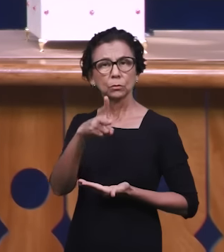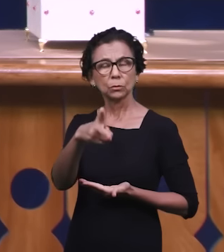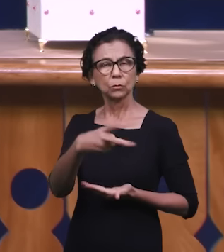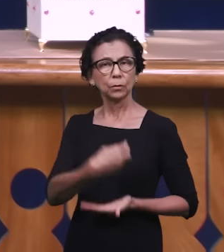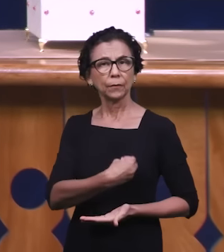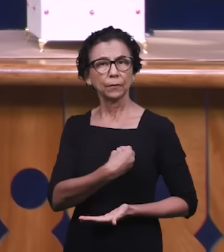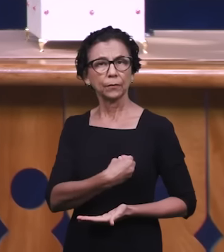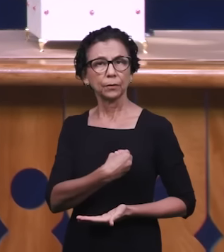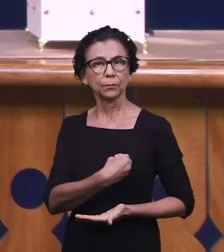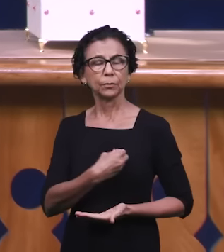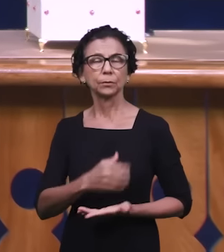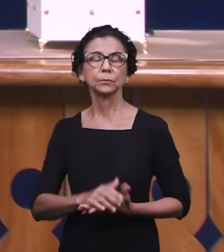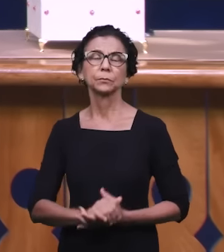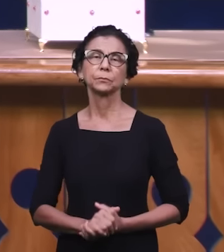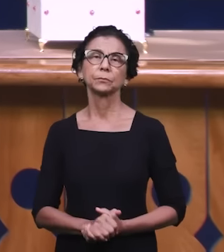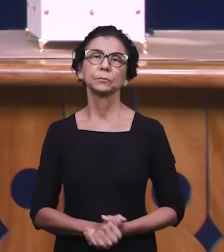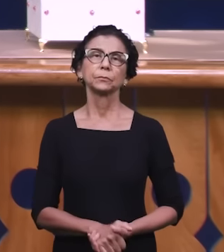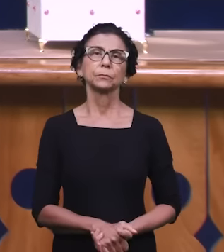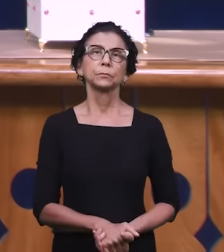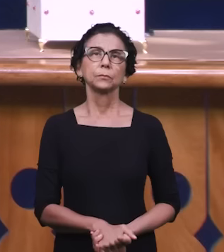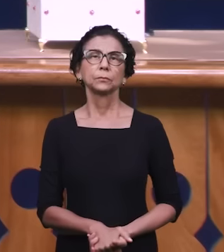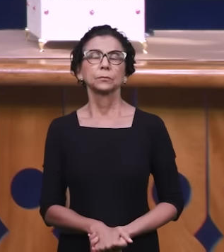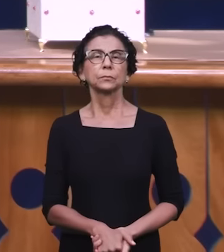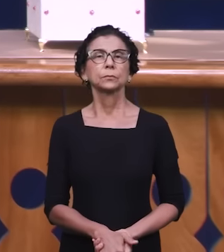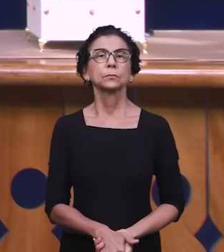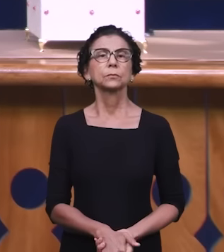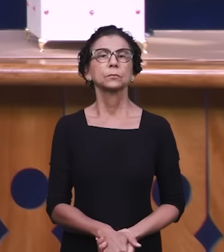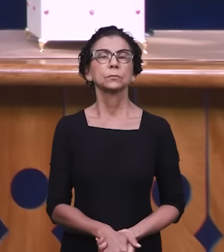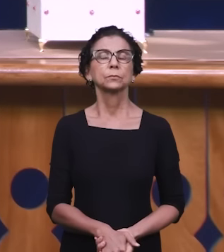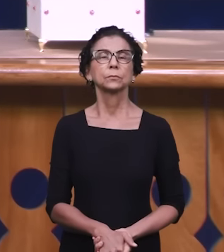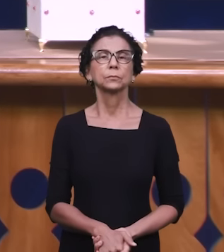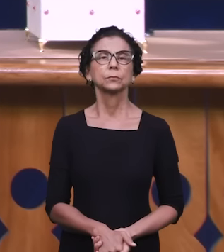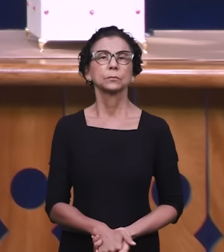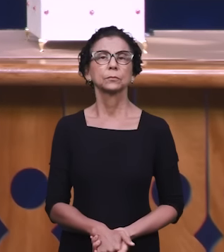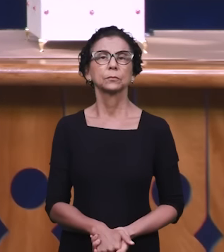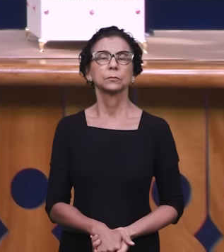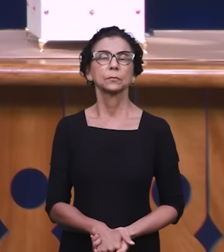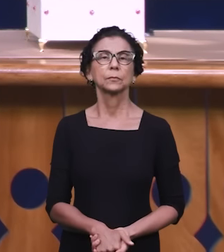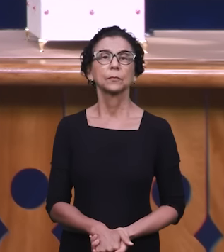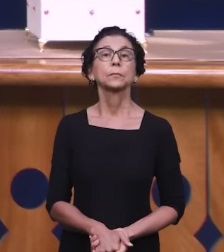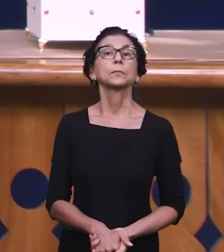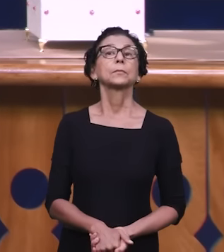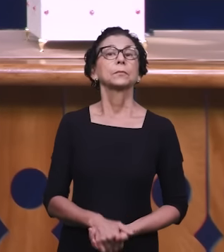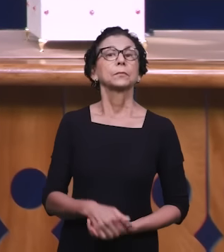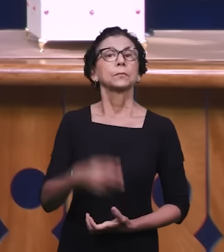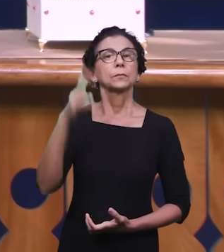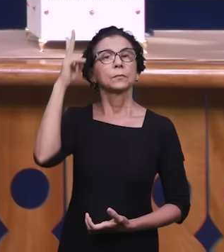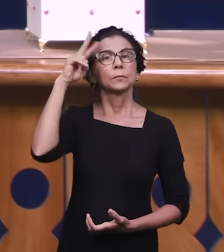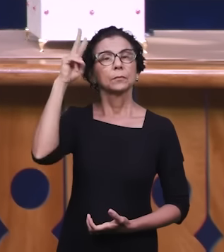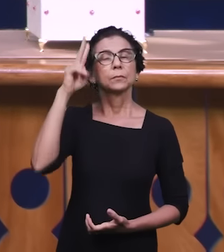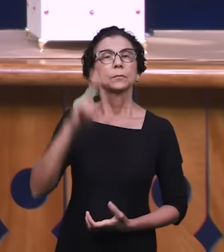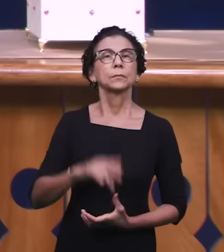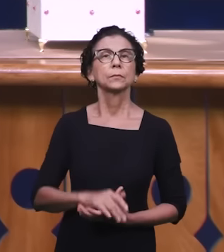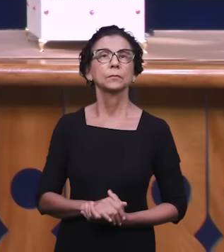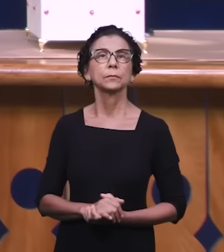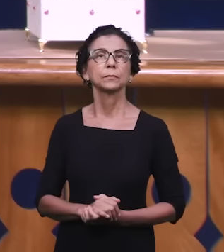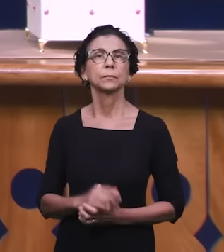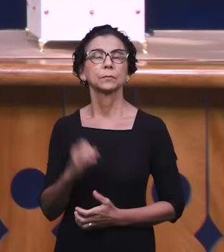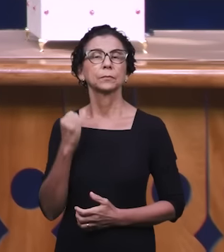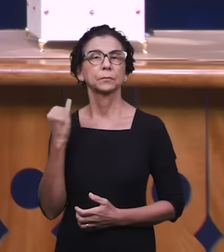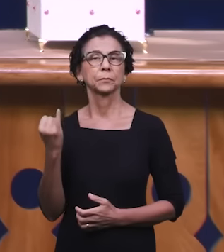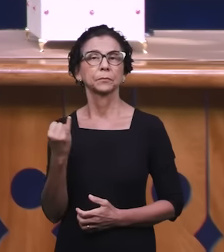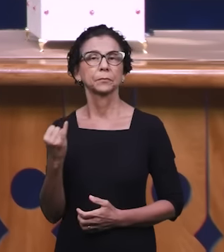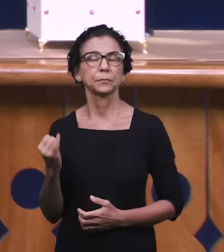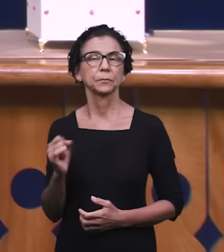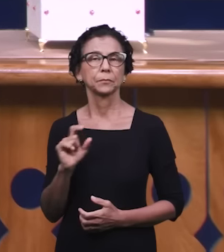de profecia no corpo. Meus queridos, é importante nós lembrarmos, aqui já finalizando, quando